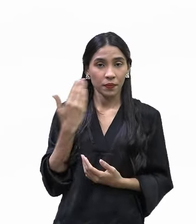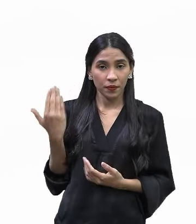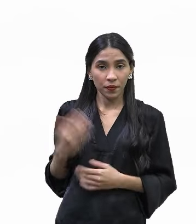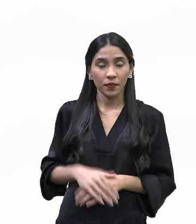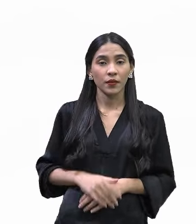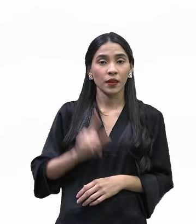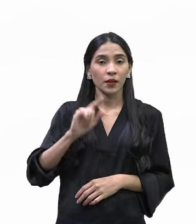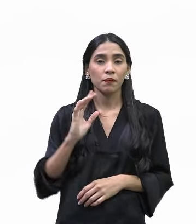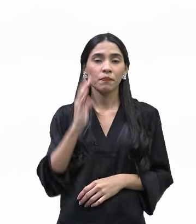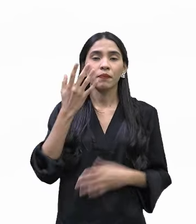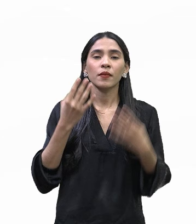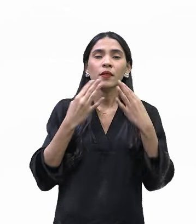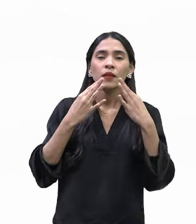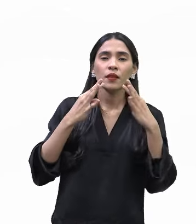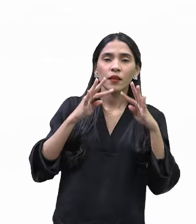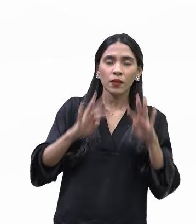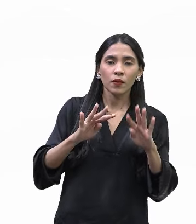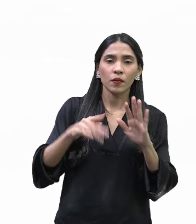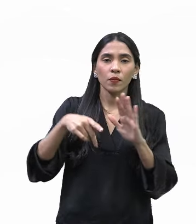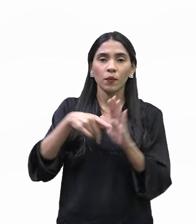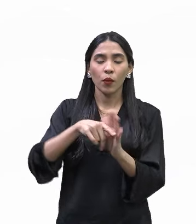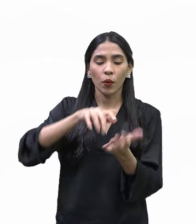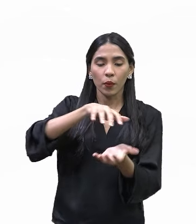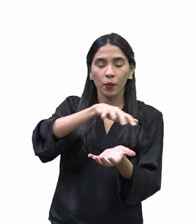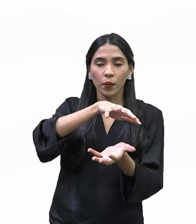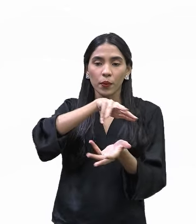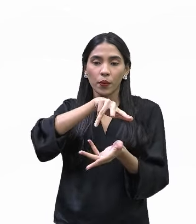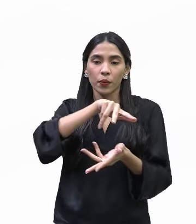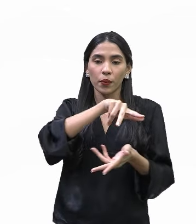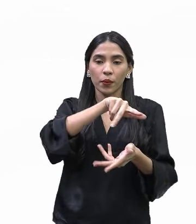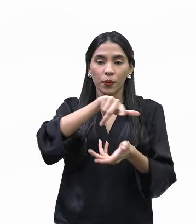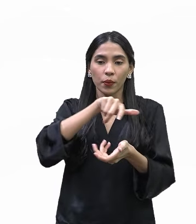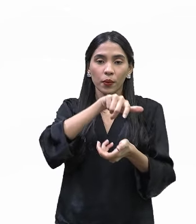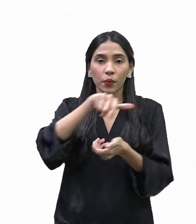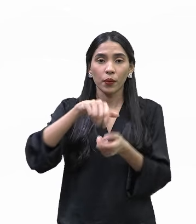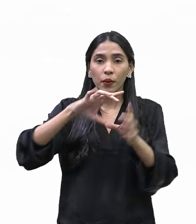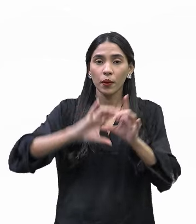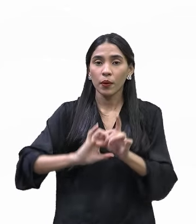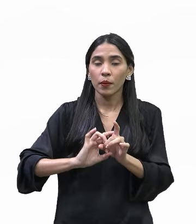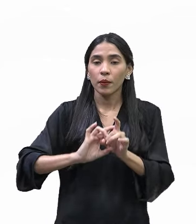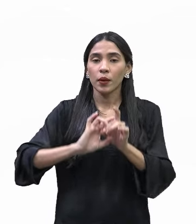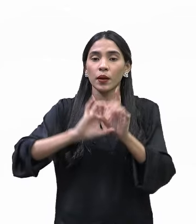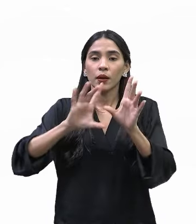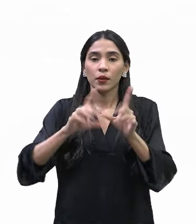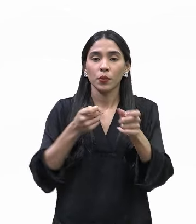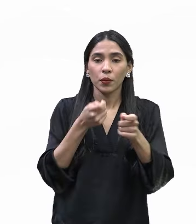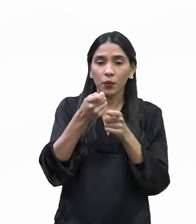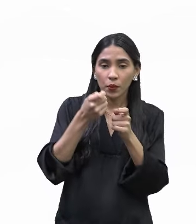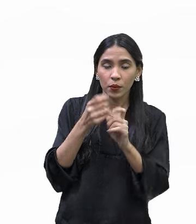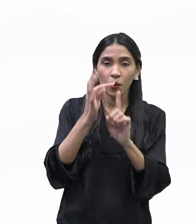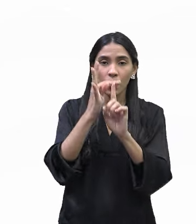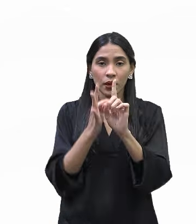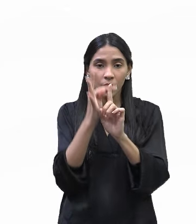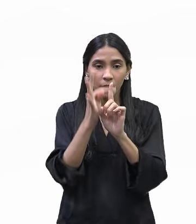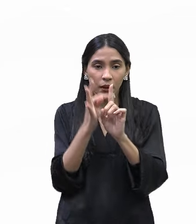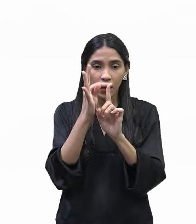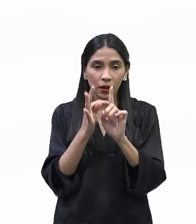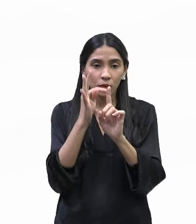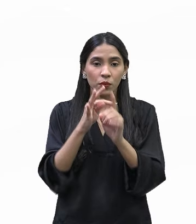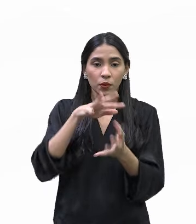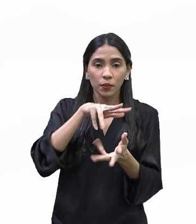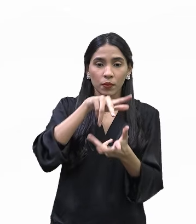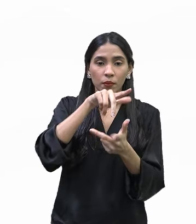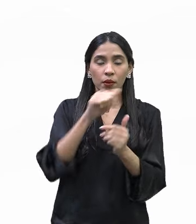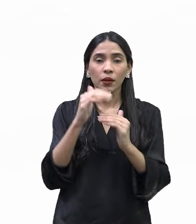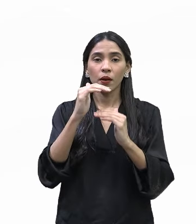ele é um fenômeno natural que ocorre na atmosfera da Terra, permitindo a manutenção da temperatura do